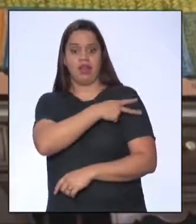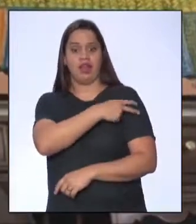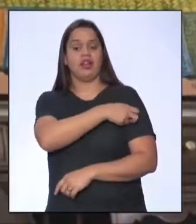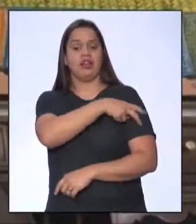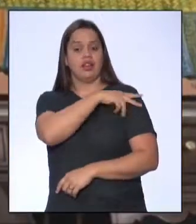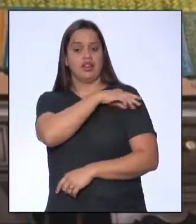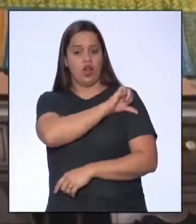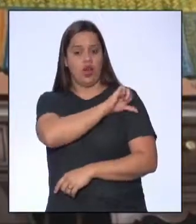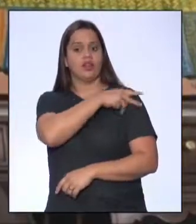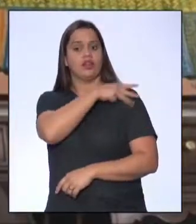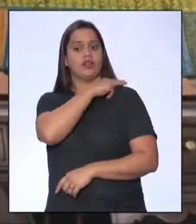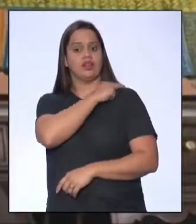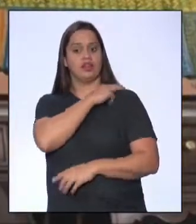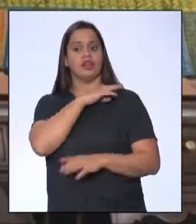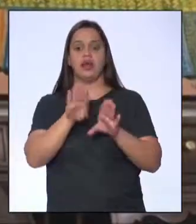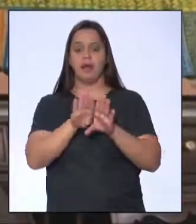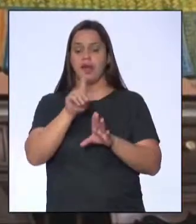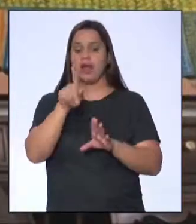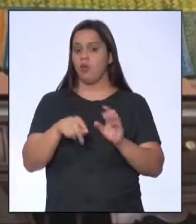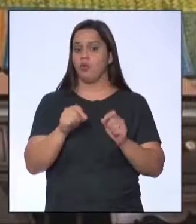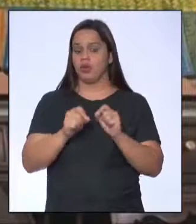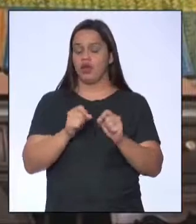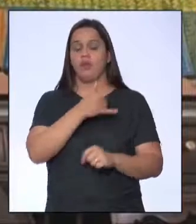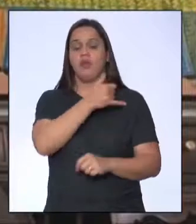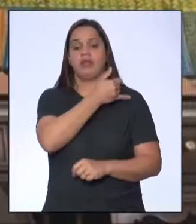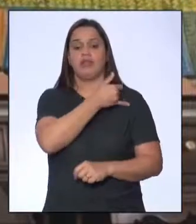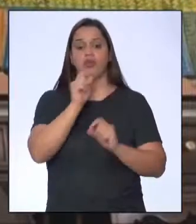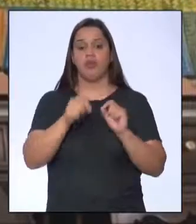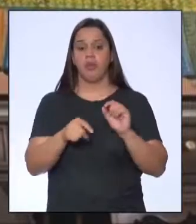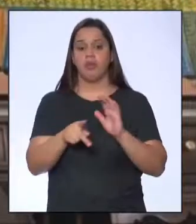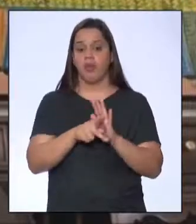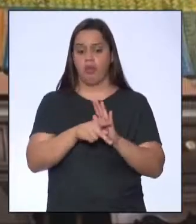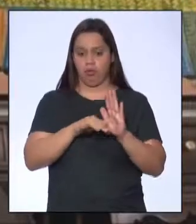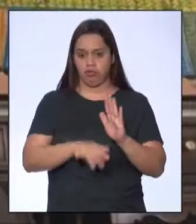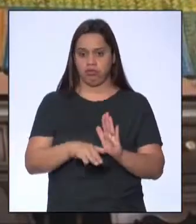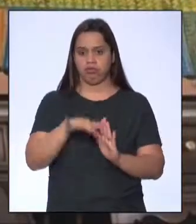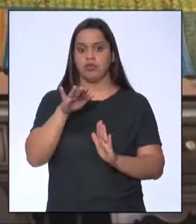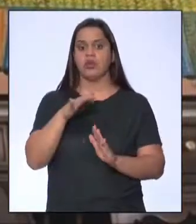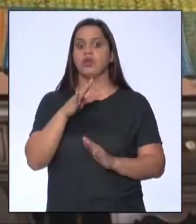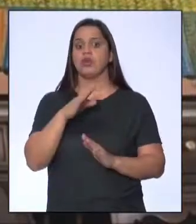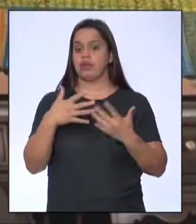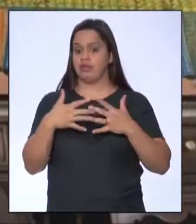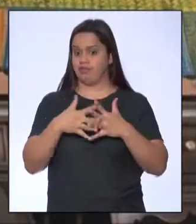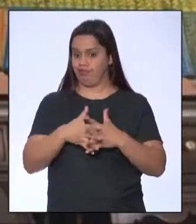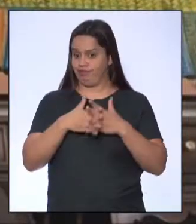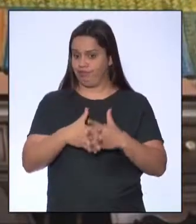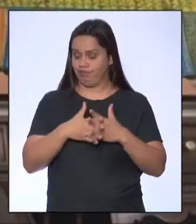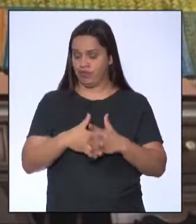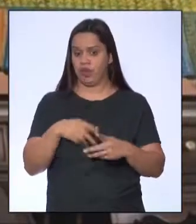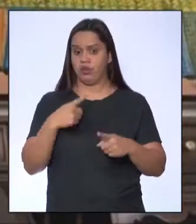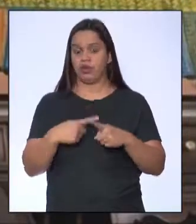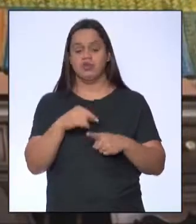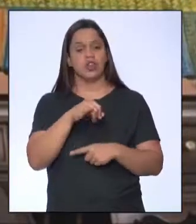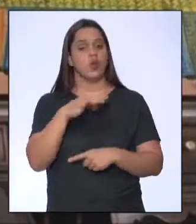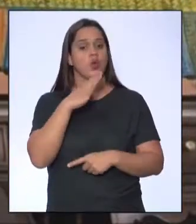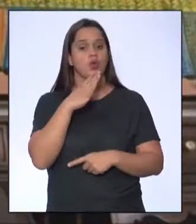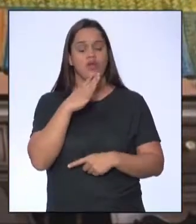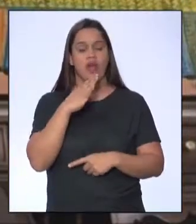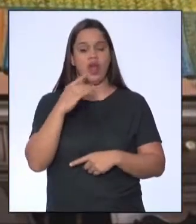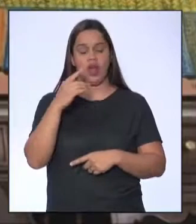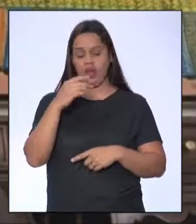etária complexa, que se você não tiver o conhecimento do desenvolvimento